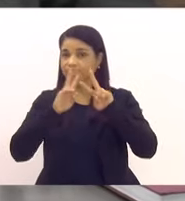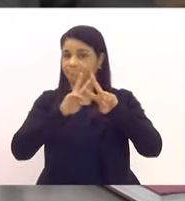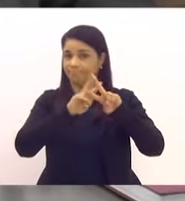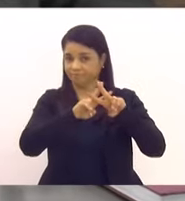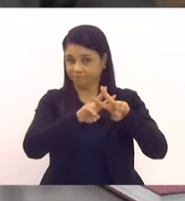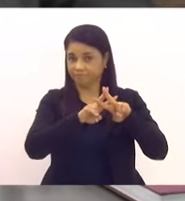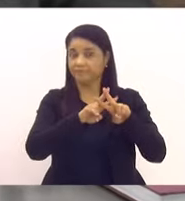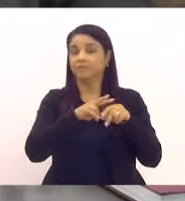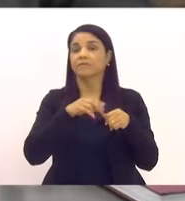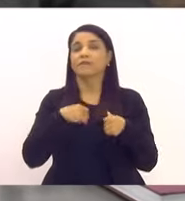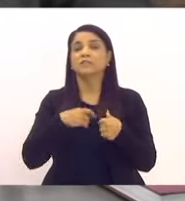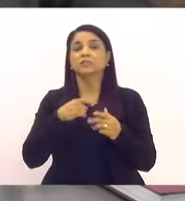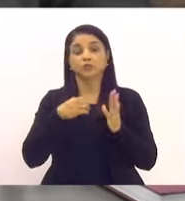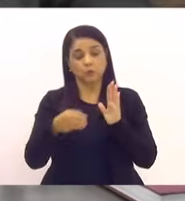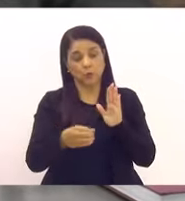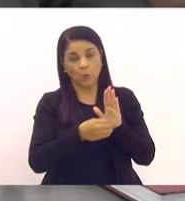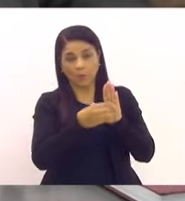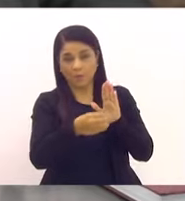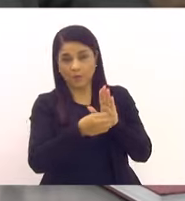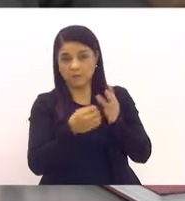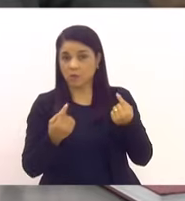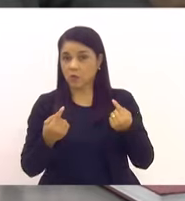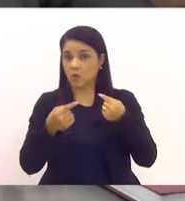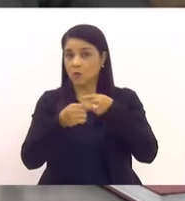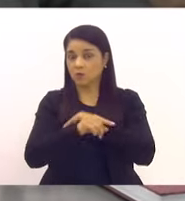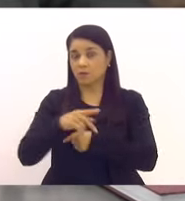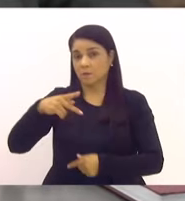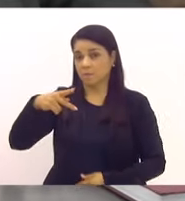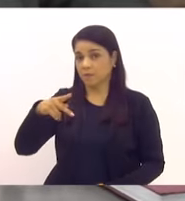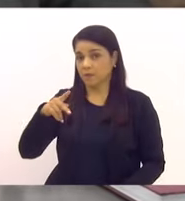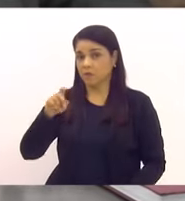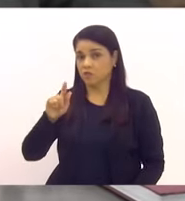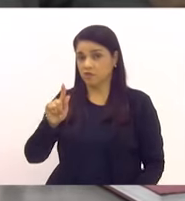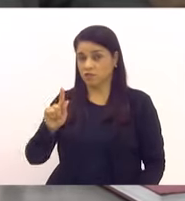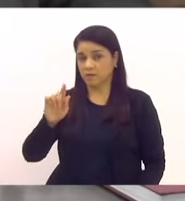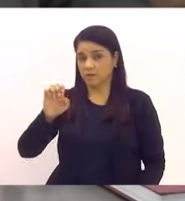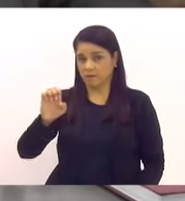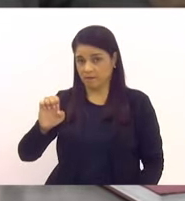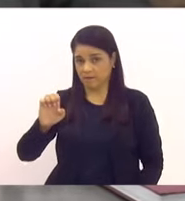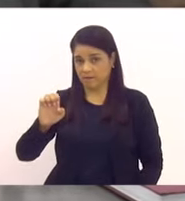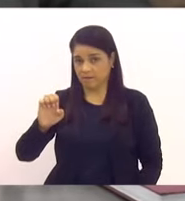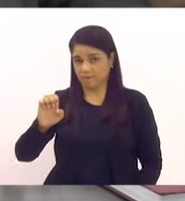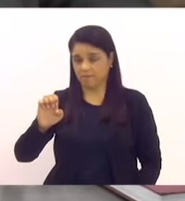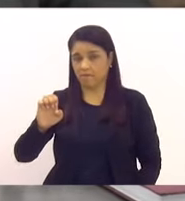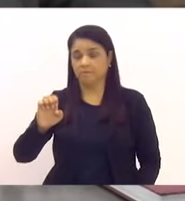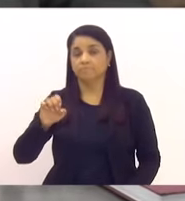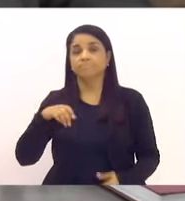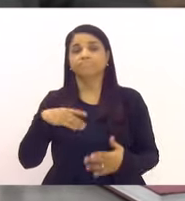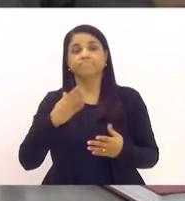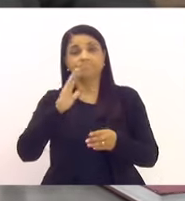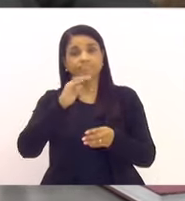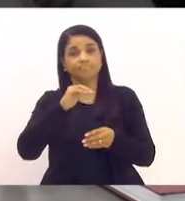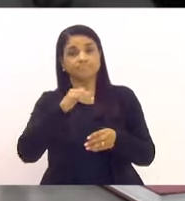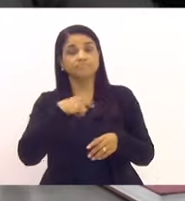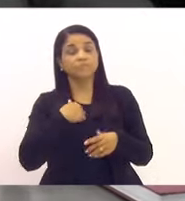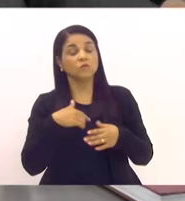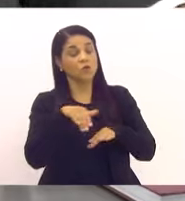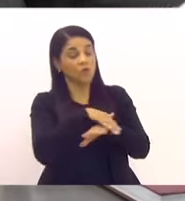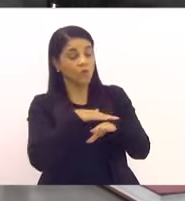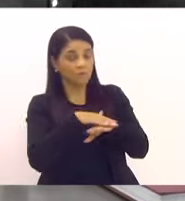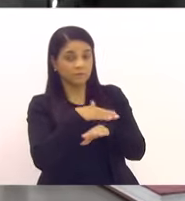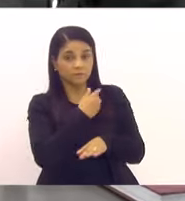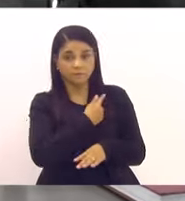parecer contrário da PGE, para variar. Pelo veto. Eu conversei longamente com o governador, falei do